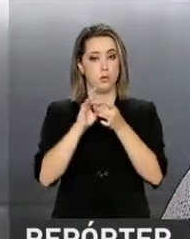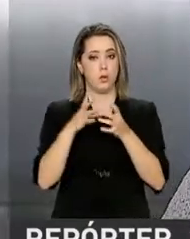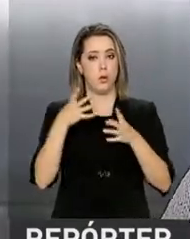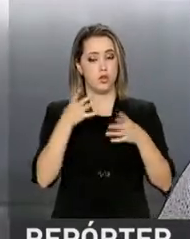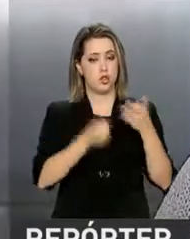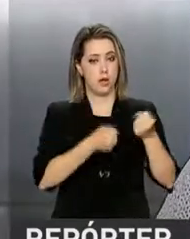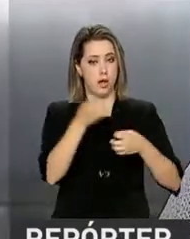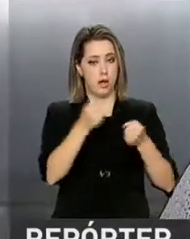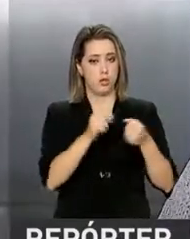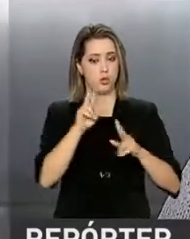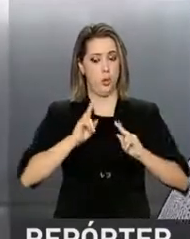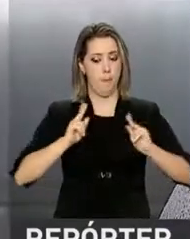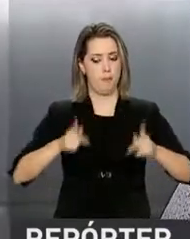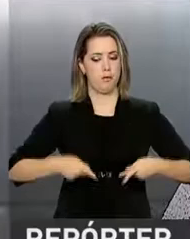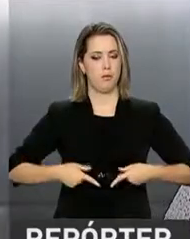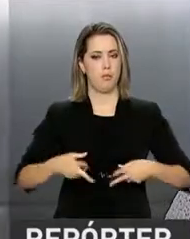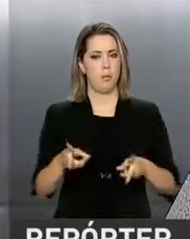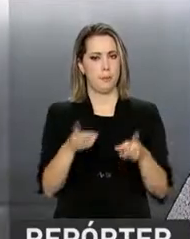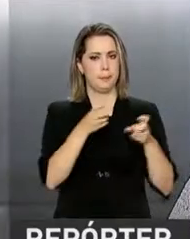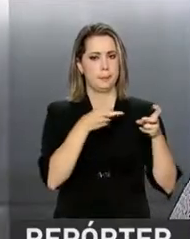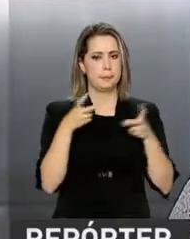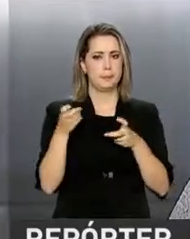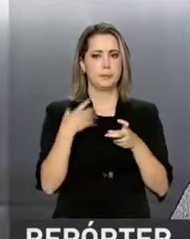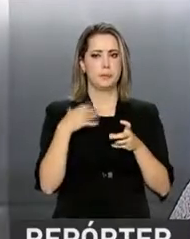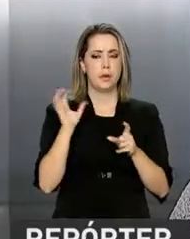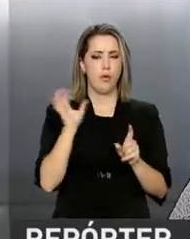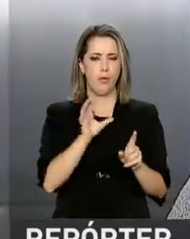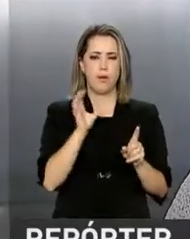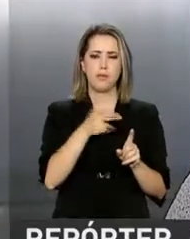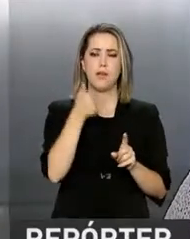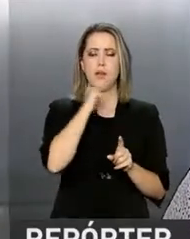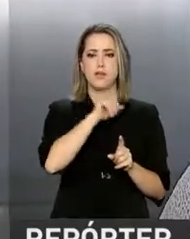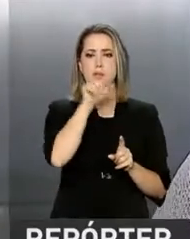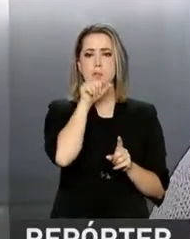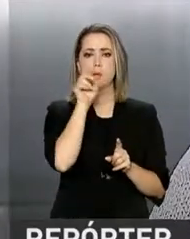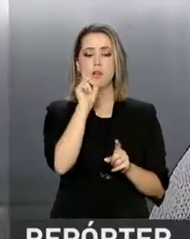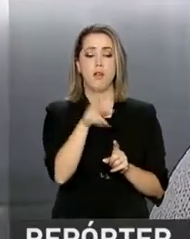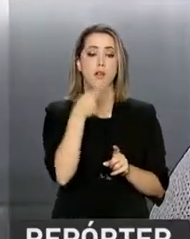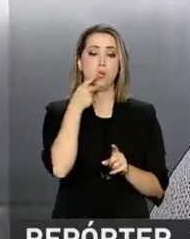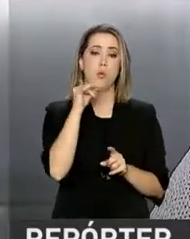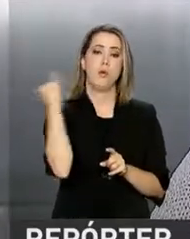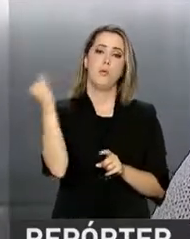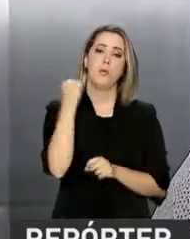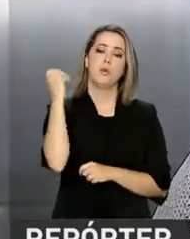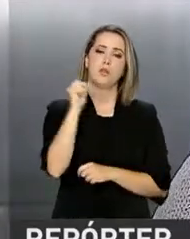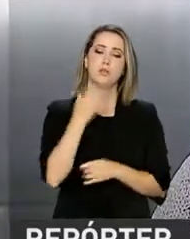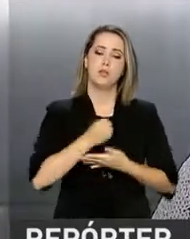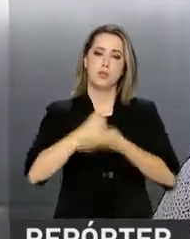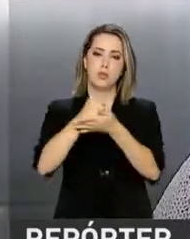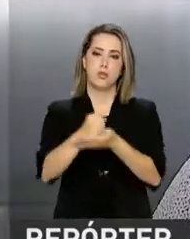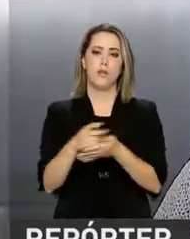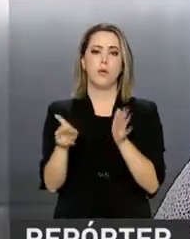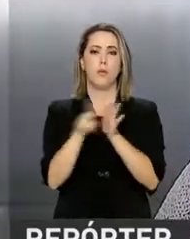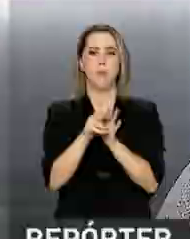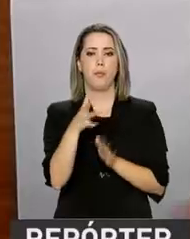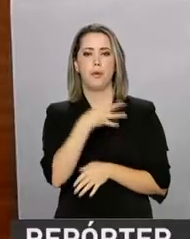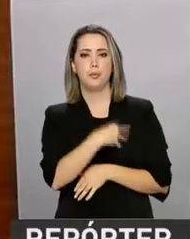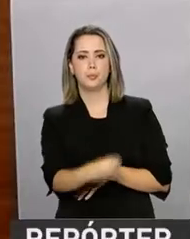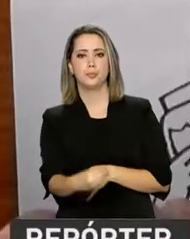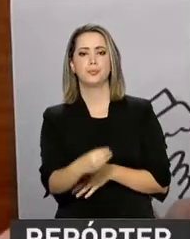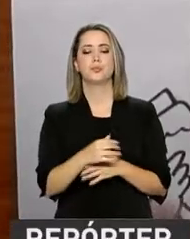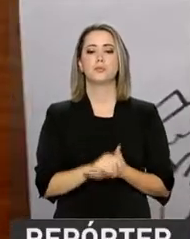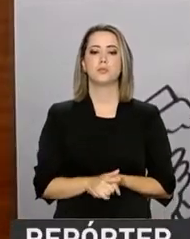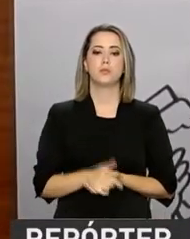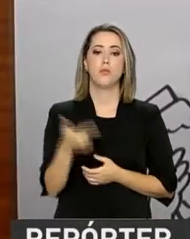humano para sensibilizar as mulheres que amamentam sobre a importância da adoção do leite materno